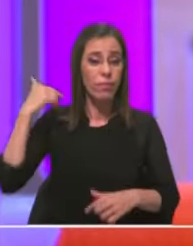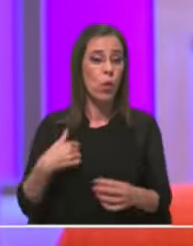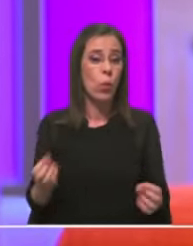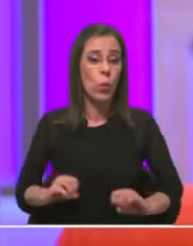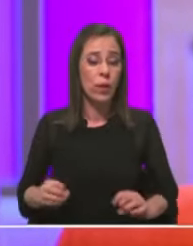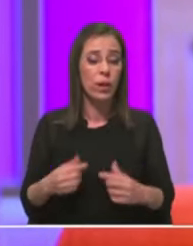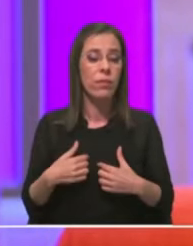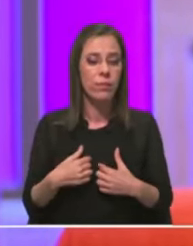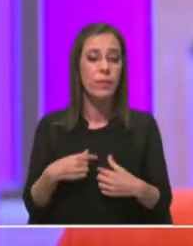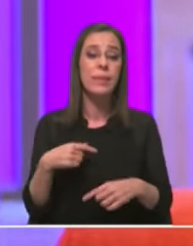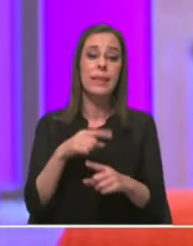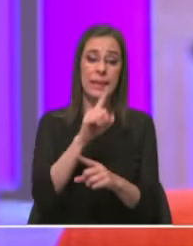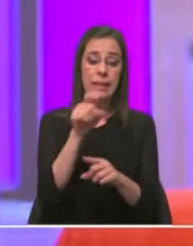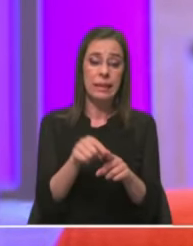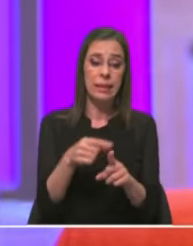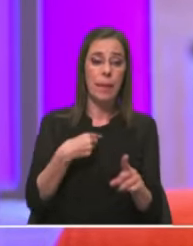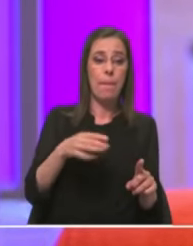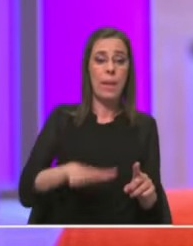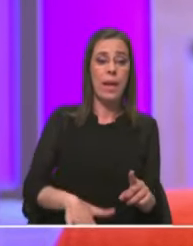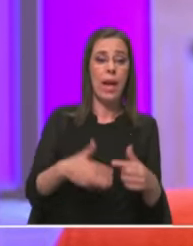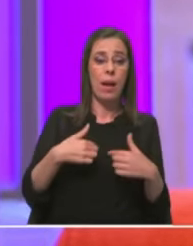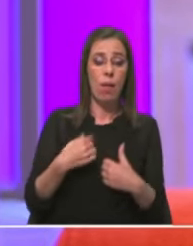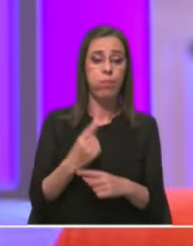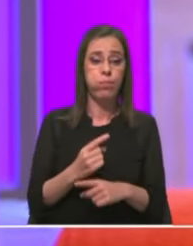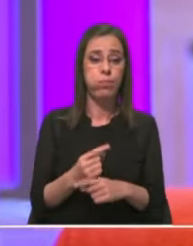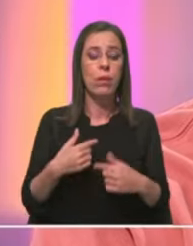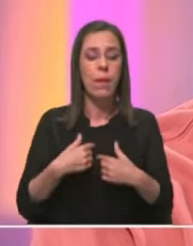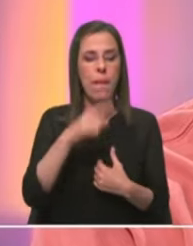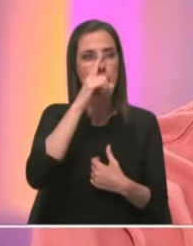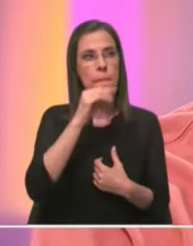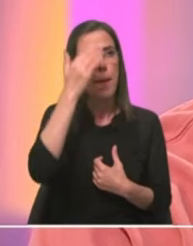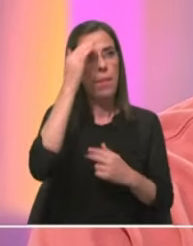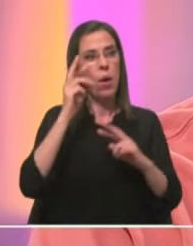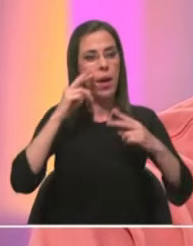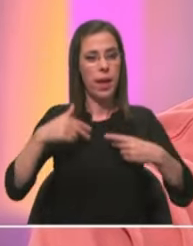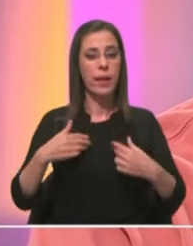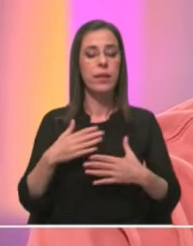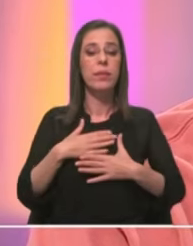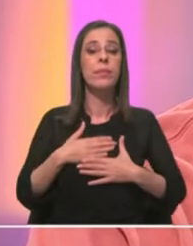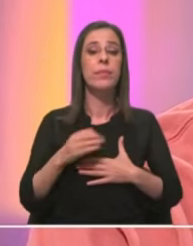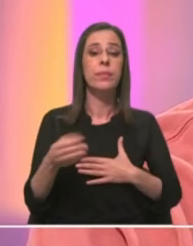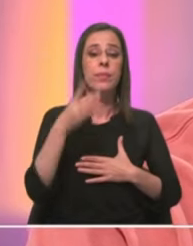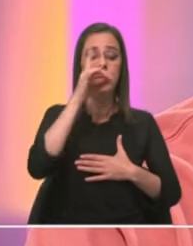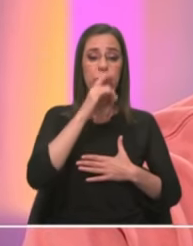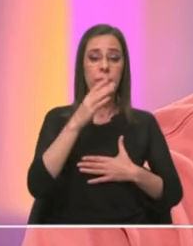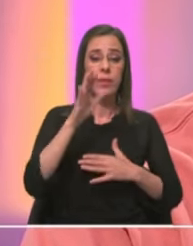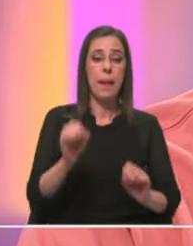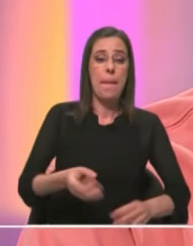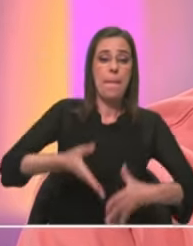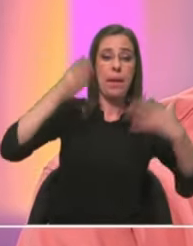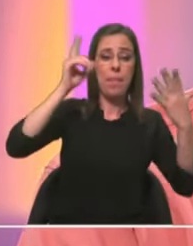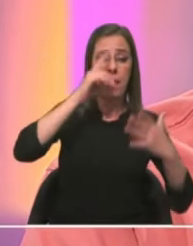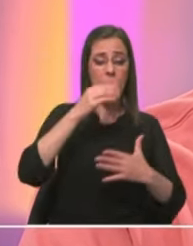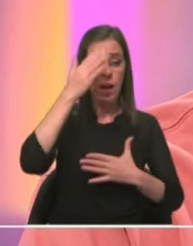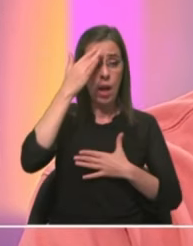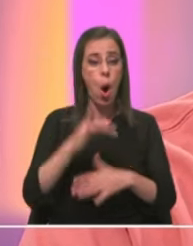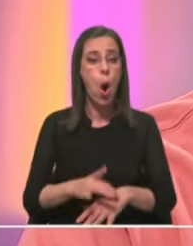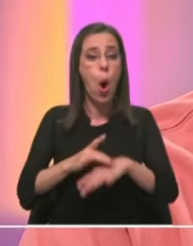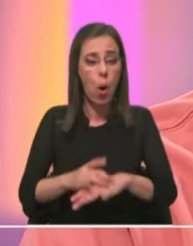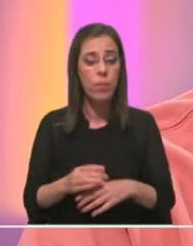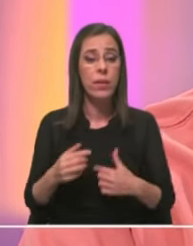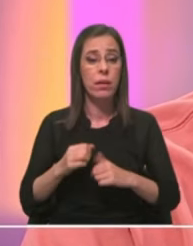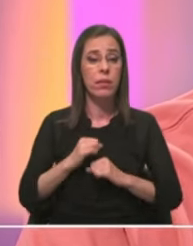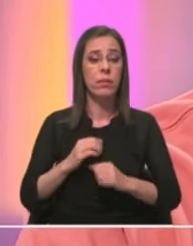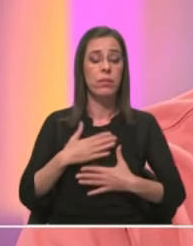porque eu eu lido com estas questões desde pequeno desde que tenho memória de mim aliás as primeiras as primeiras memórias obsessivas nem